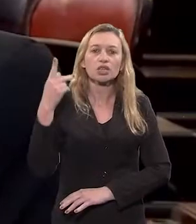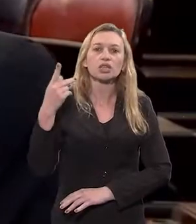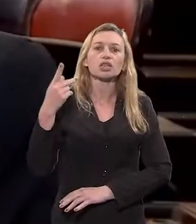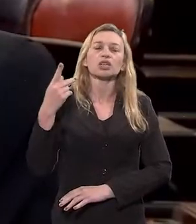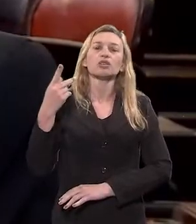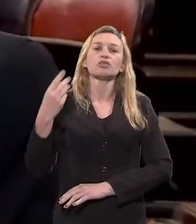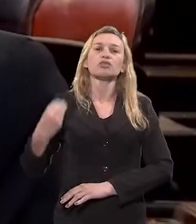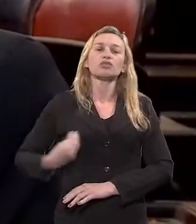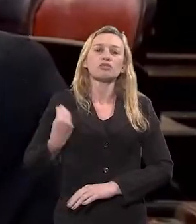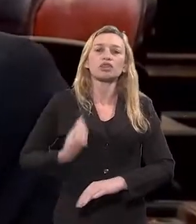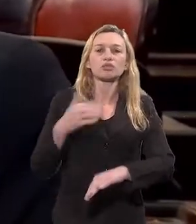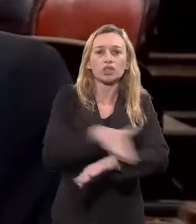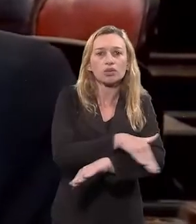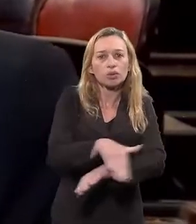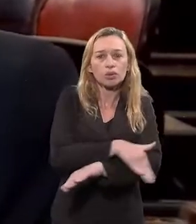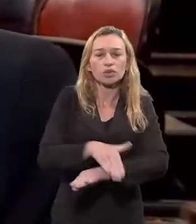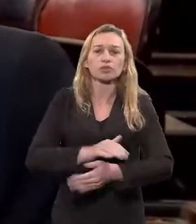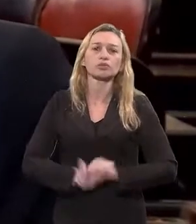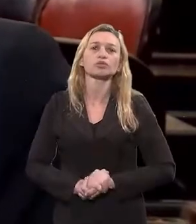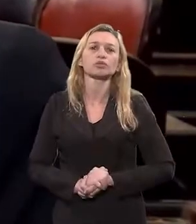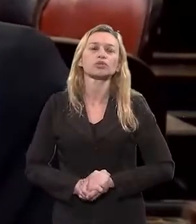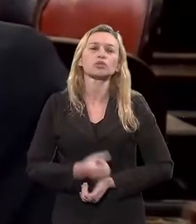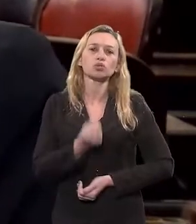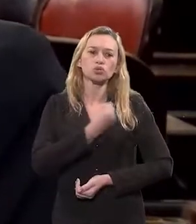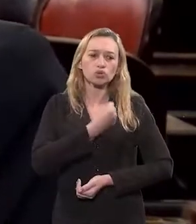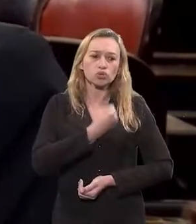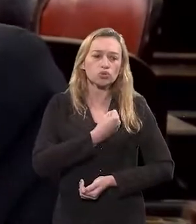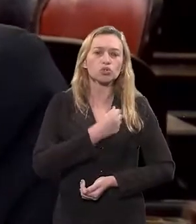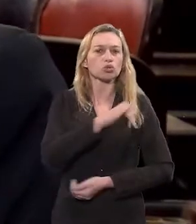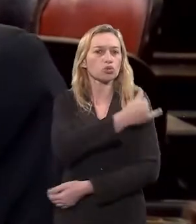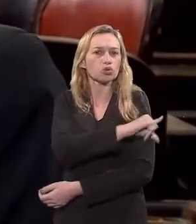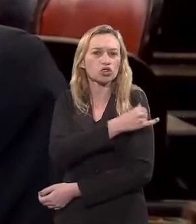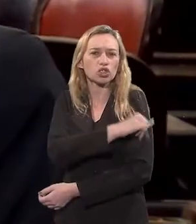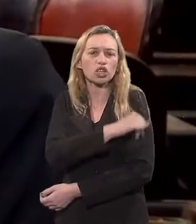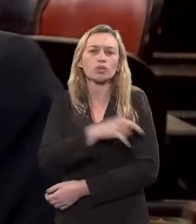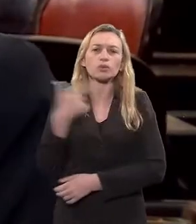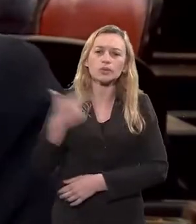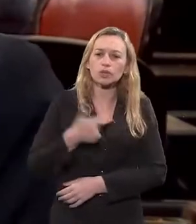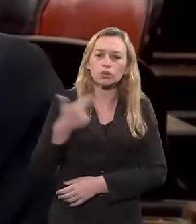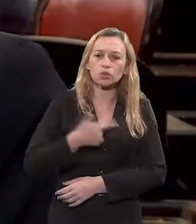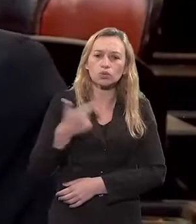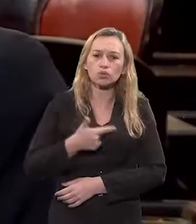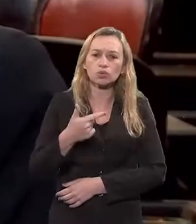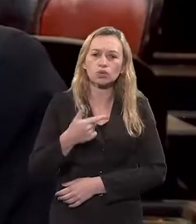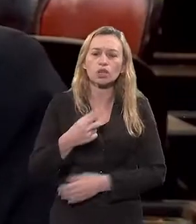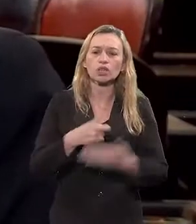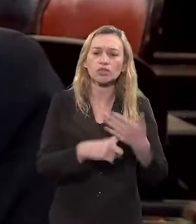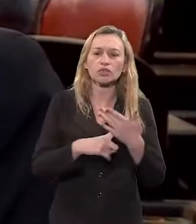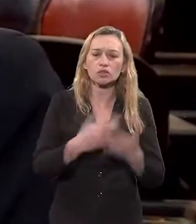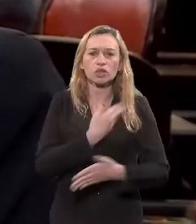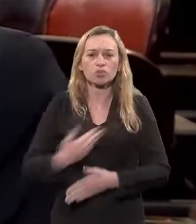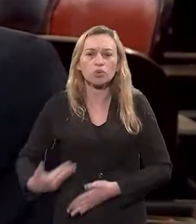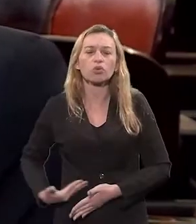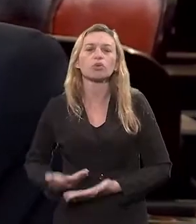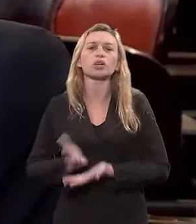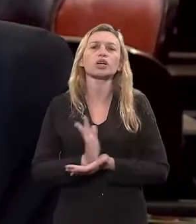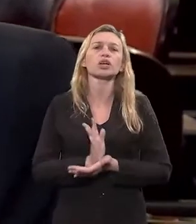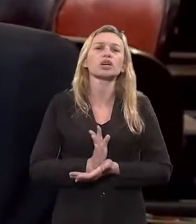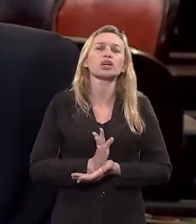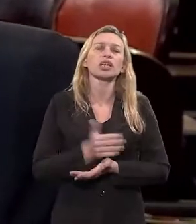situação de vulnerabilidade na rua. Os dados do Rio de Janeiro, segundo a Defensoria